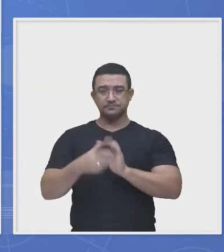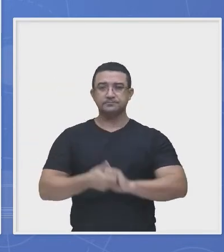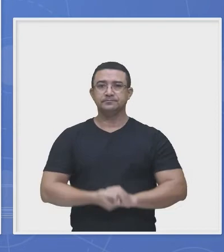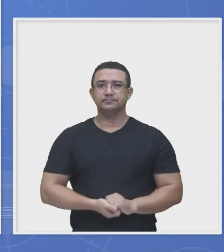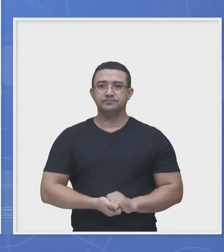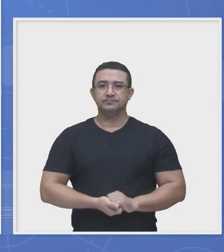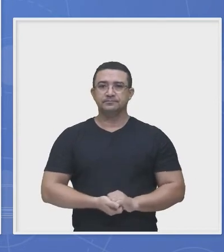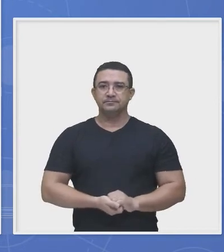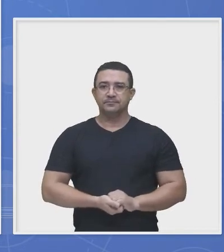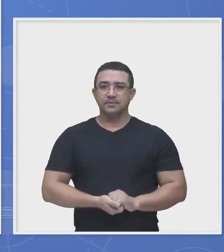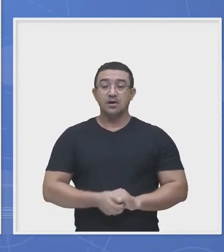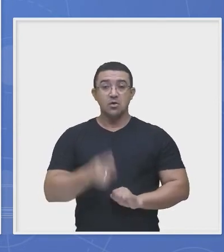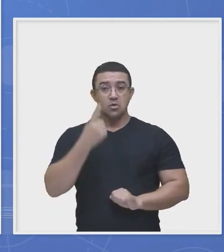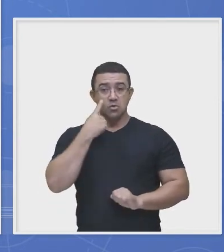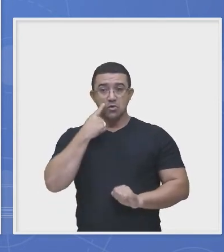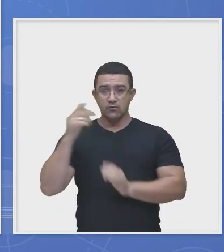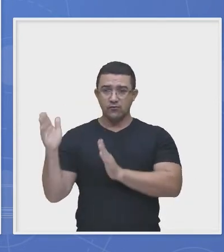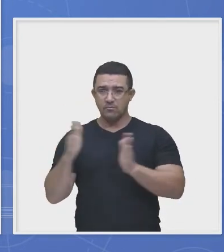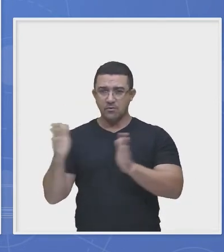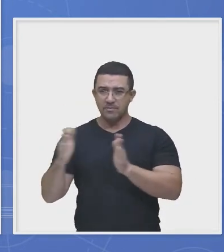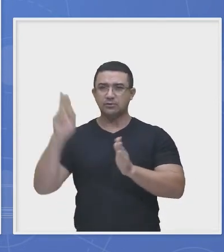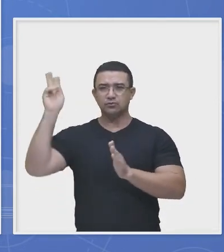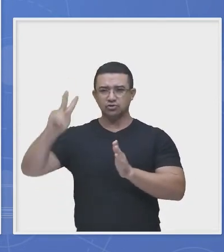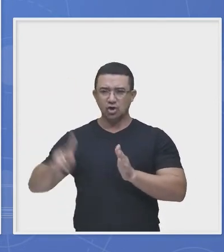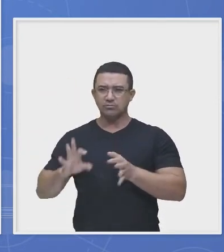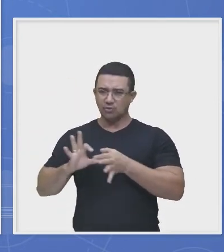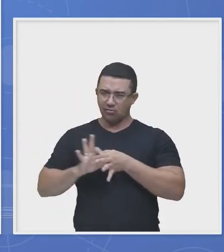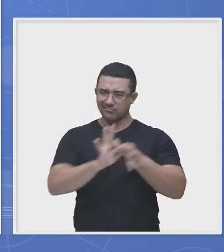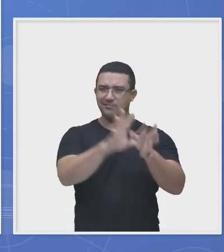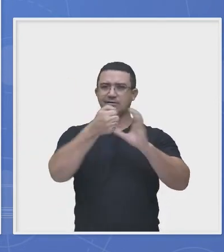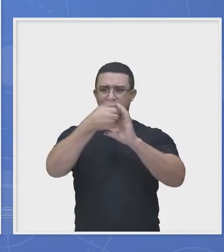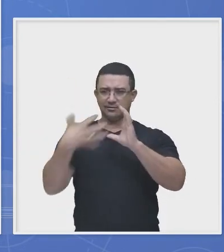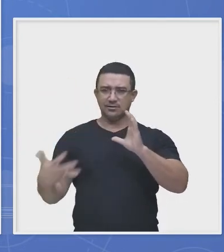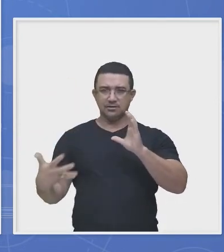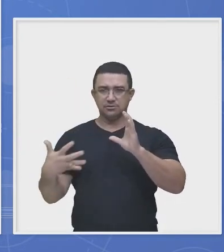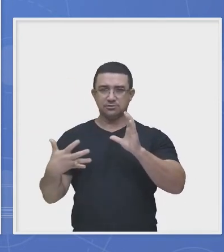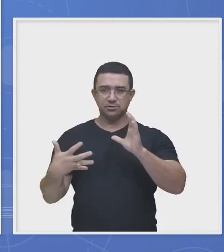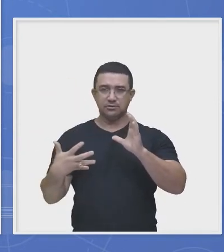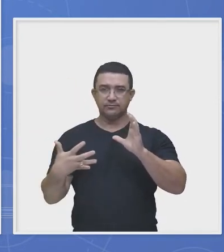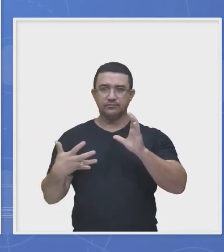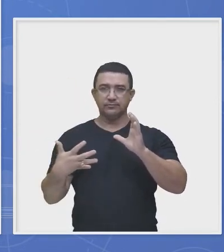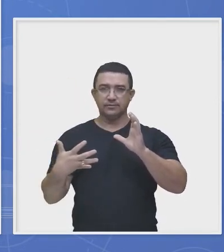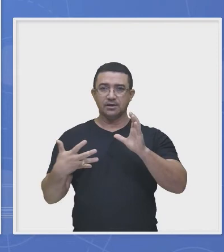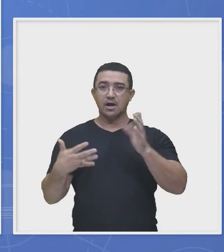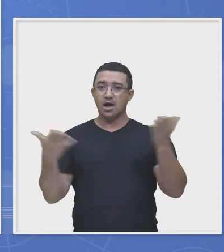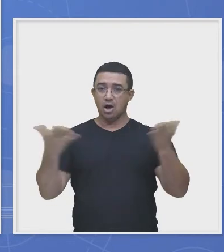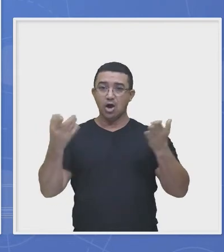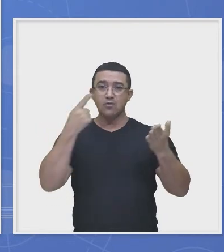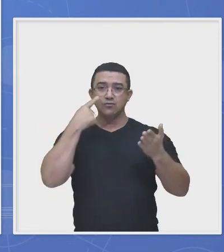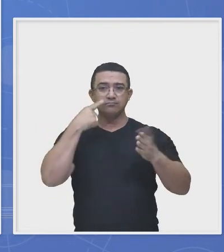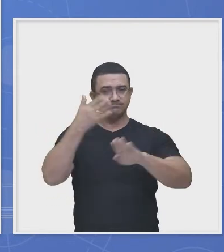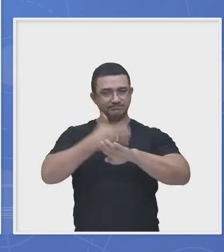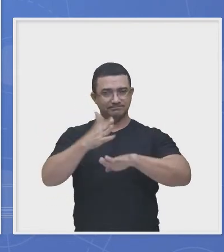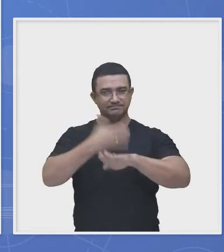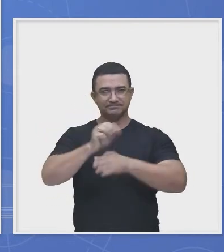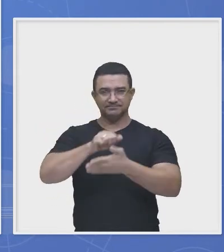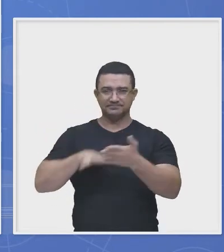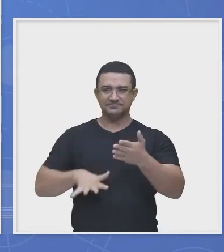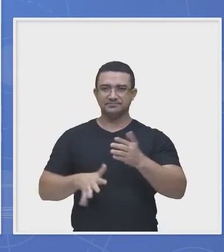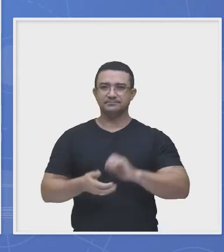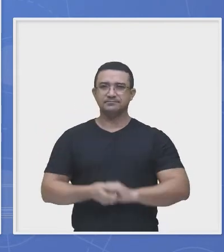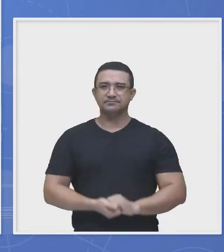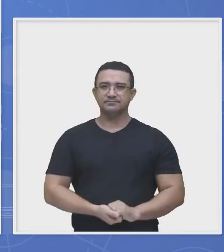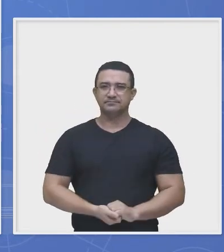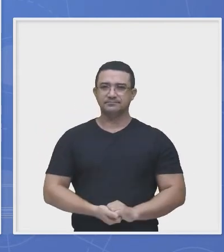Então já vimos o momento histórico, o contexto, as características do pré-modernismo, vamos à nossa DLI.